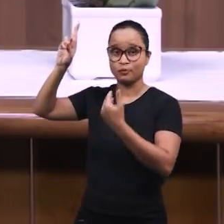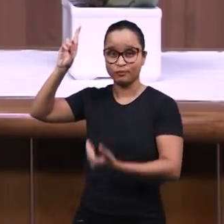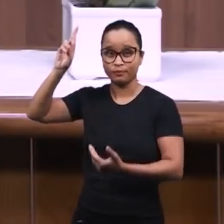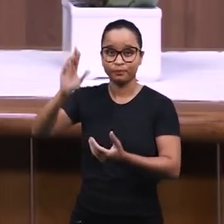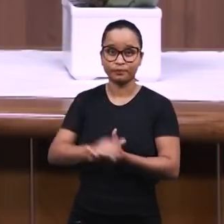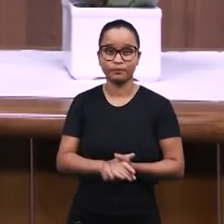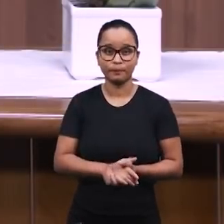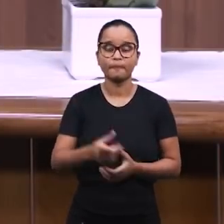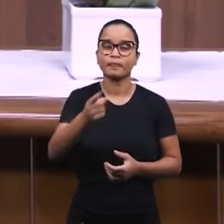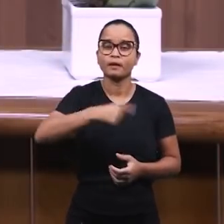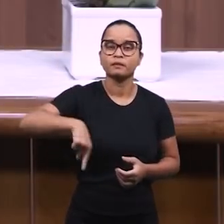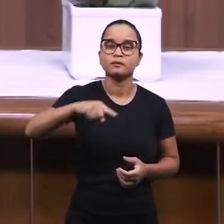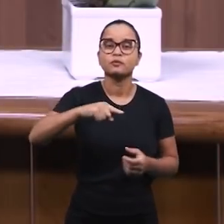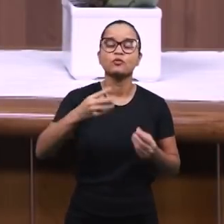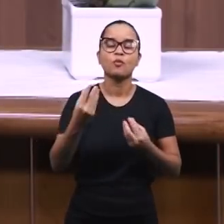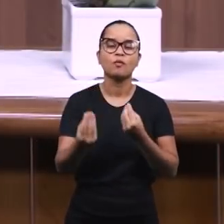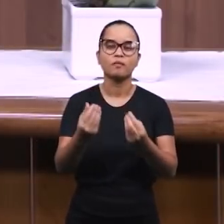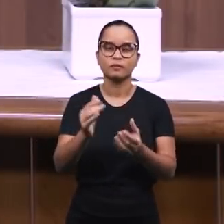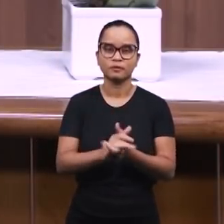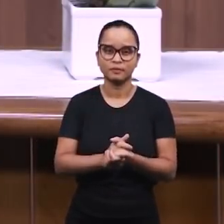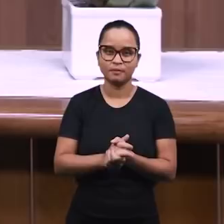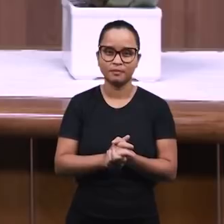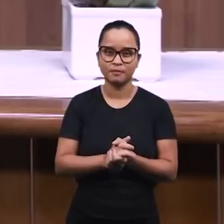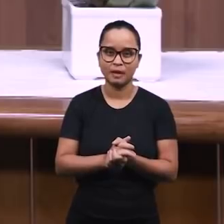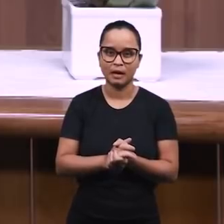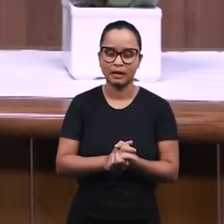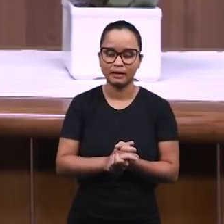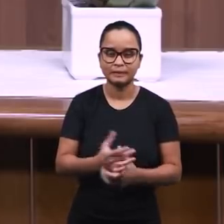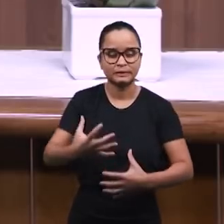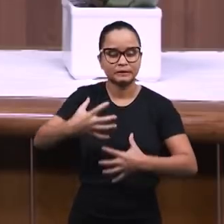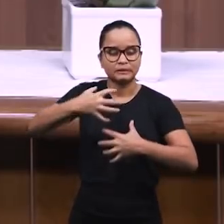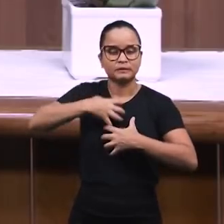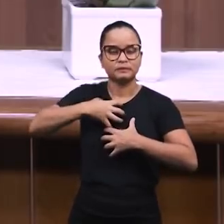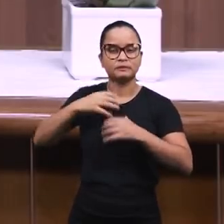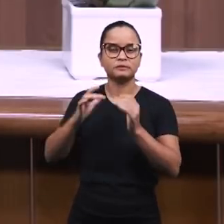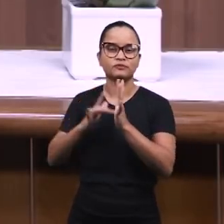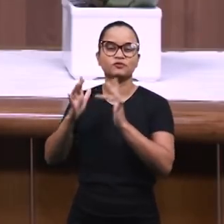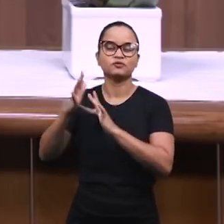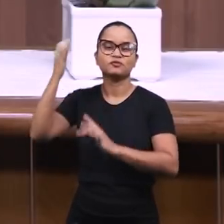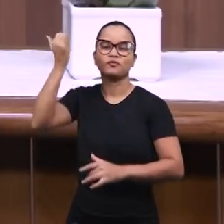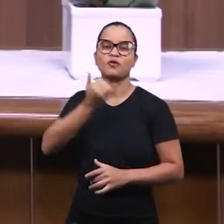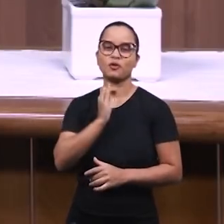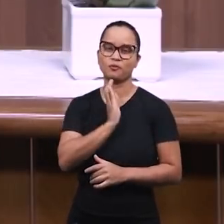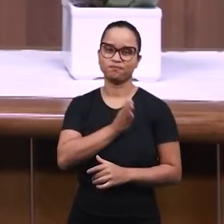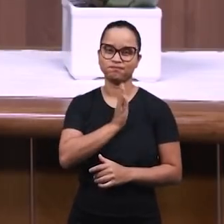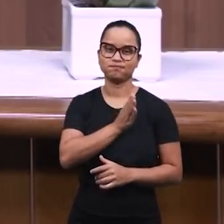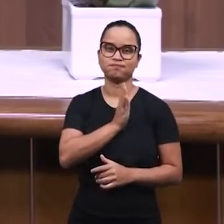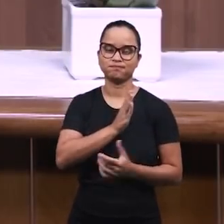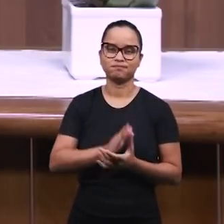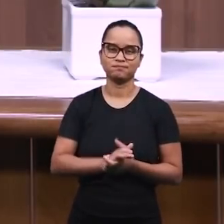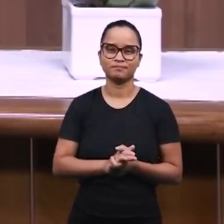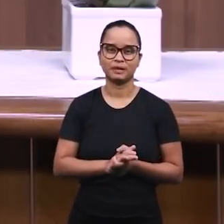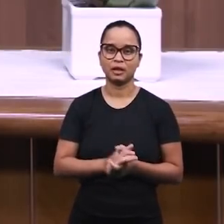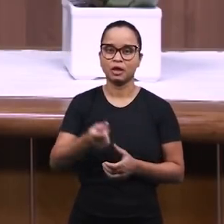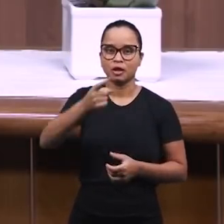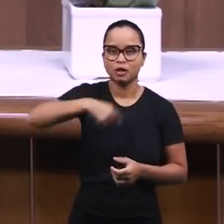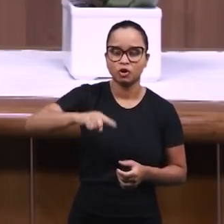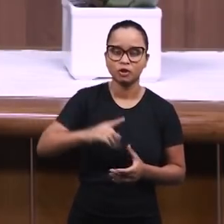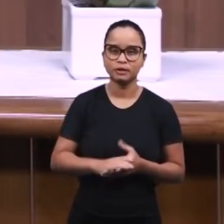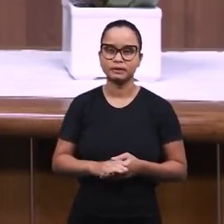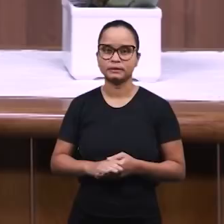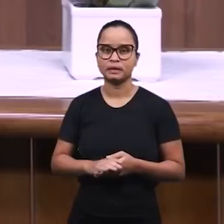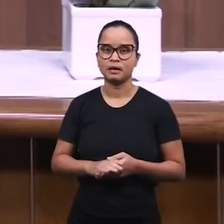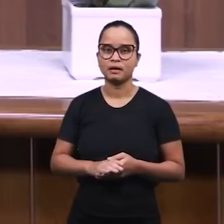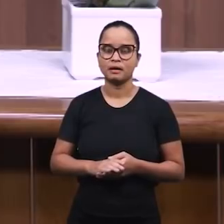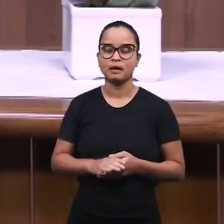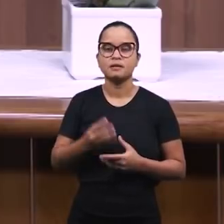o fazemos para ouvir a voz de Jesus. E nós não temos a queixa